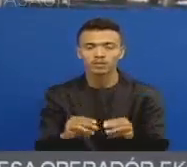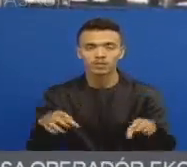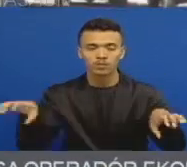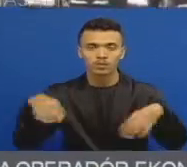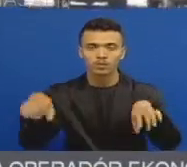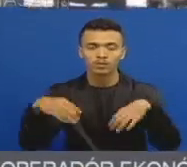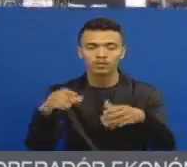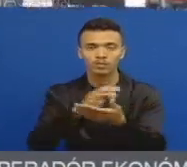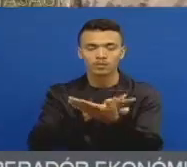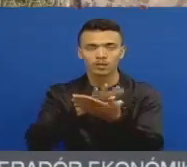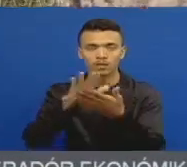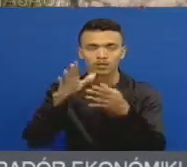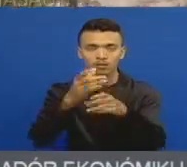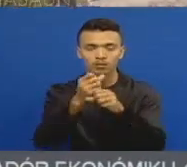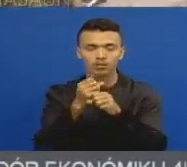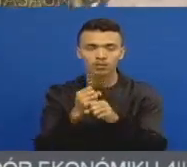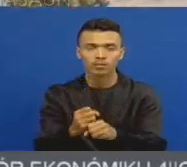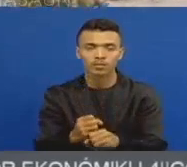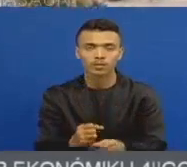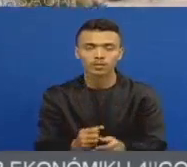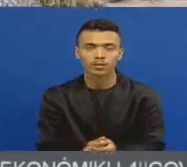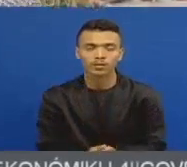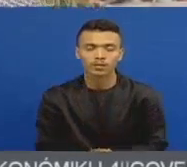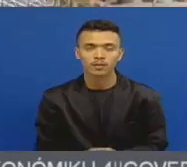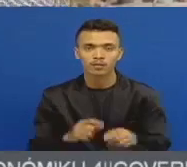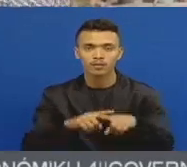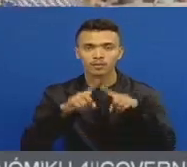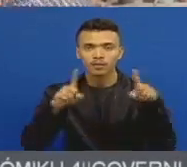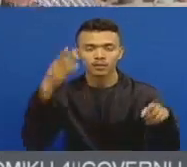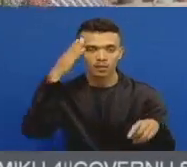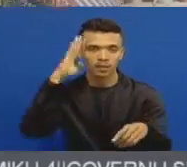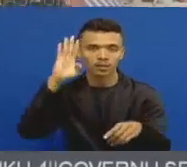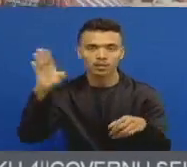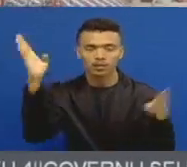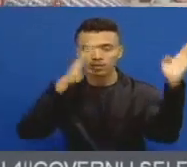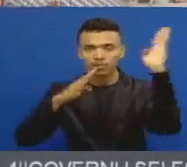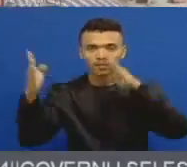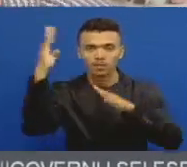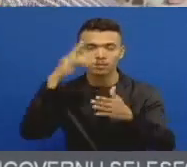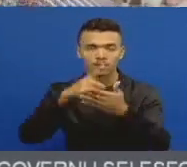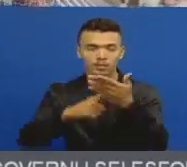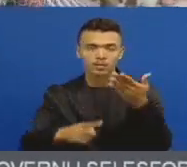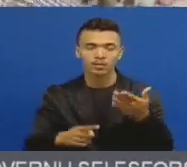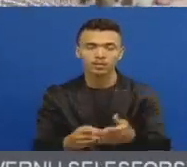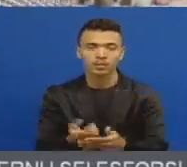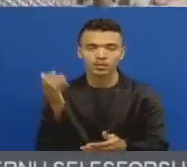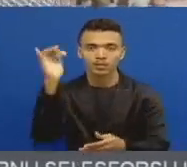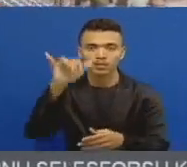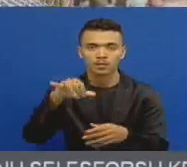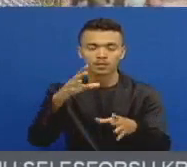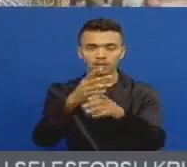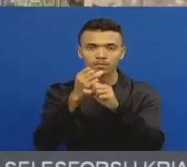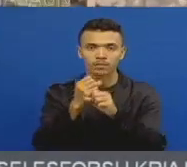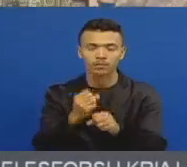servisu mai raut. Como lahate ne problema ne saira. Entaun, sira mai